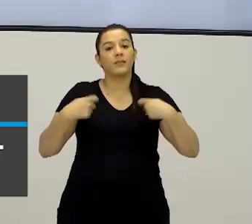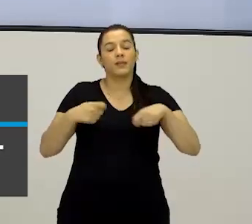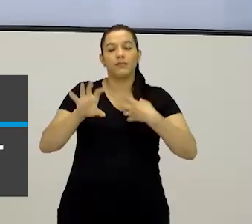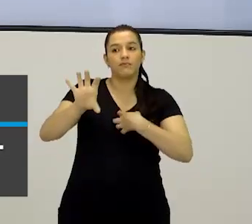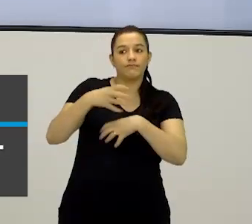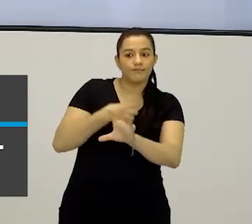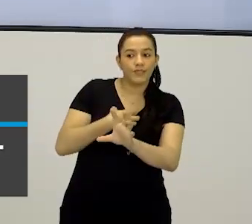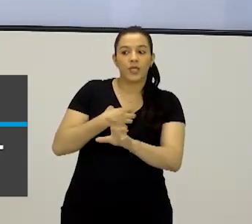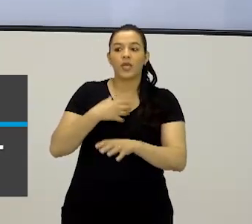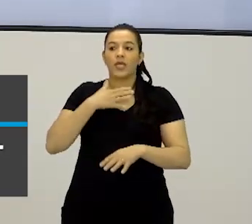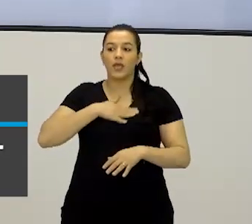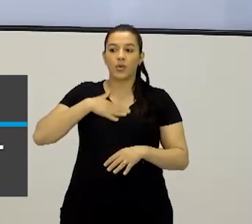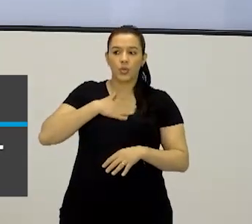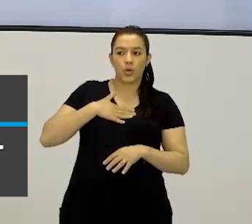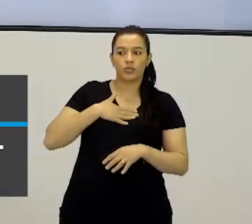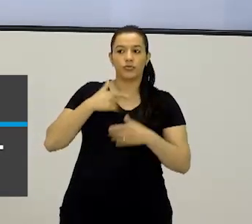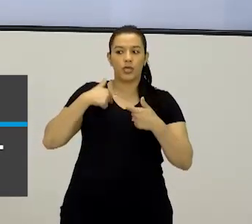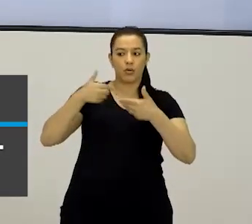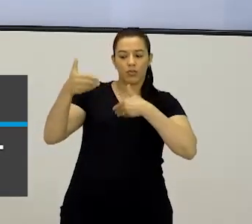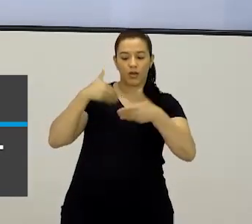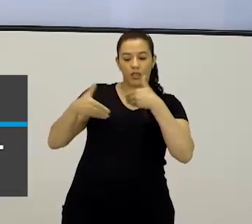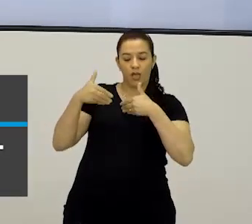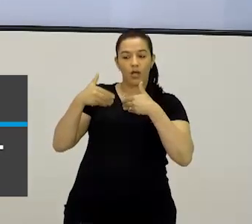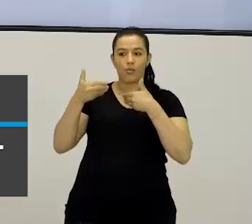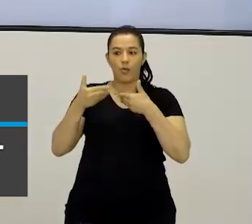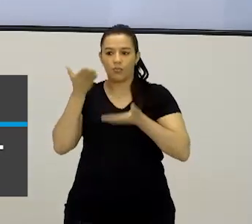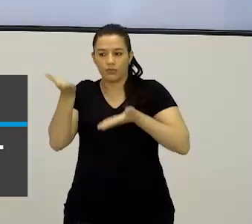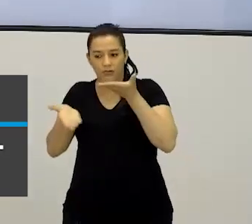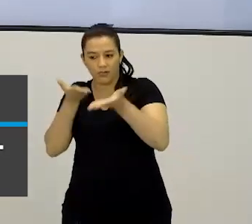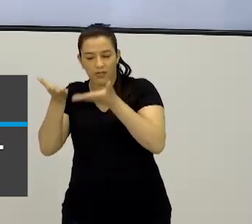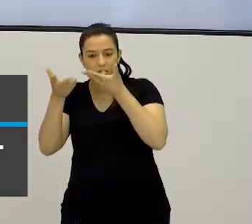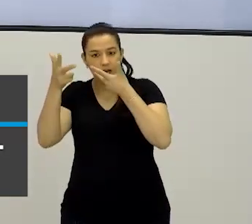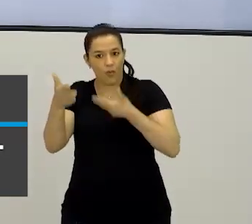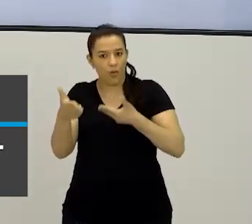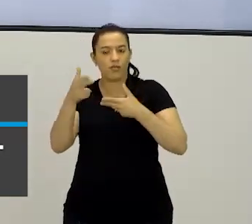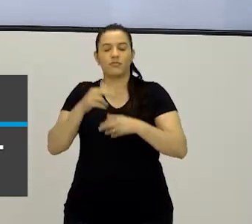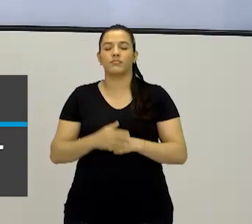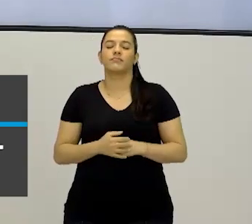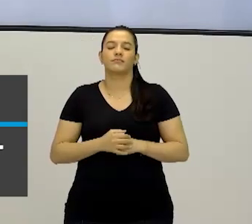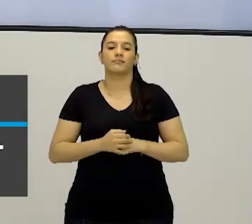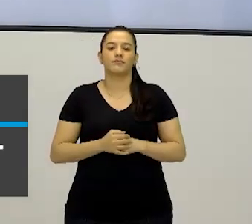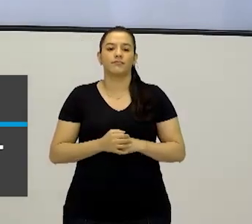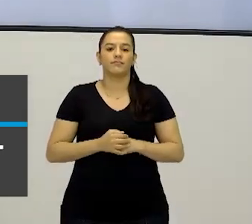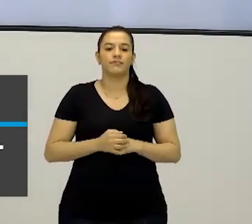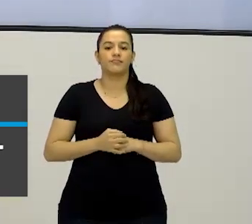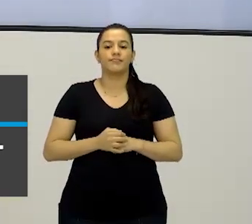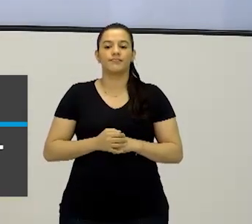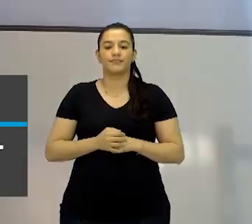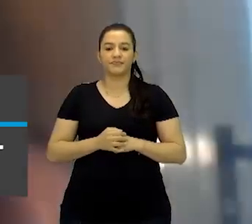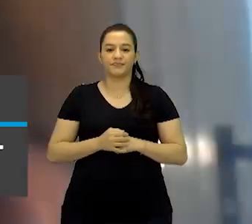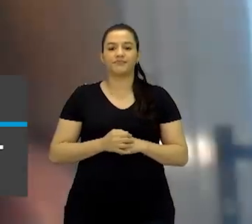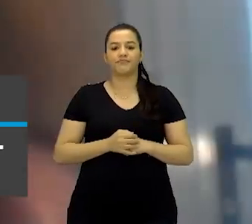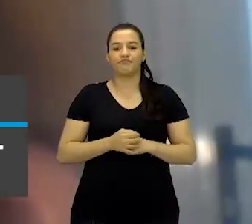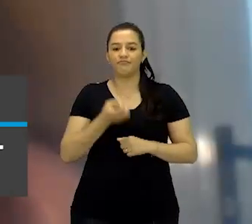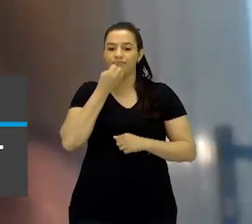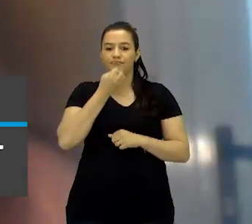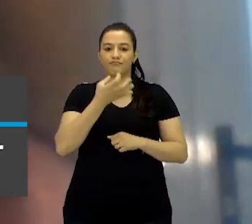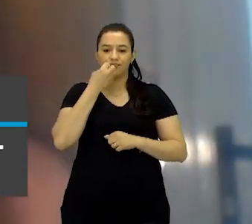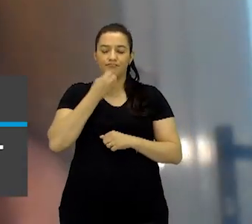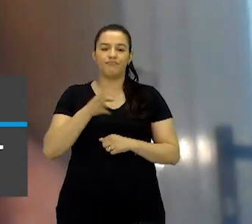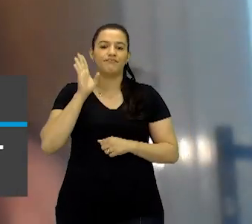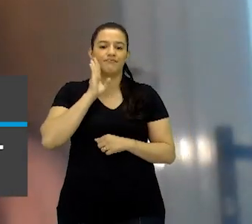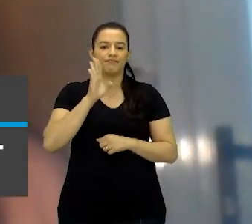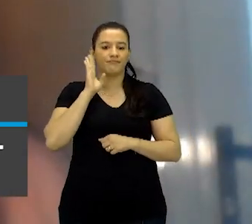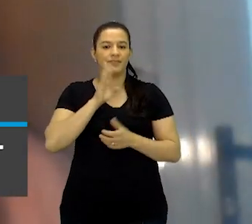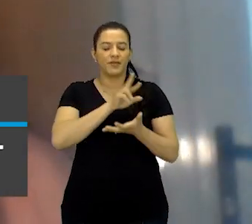outro como gostamos de ser tratados, com respeito. Quanto comentário interessante,